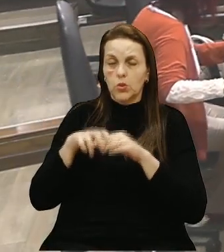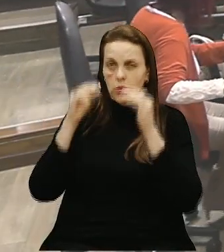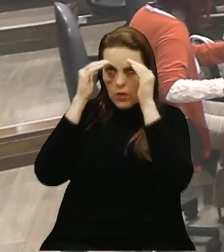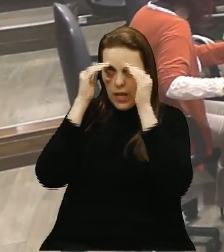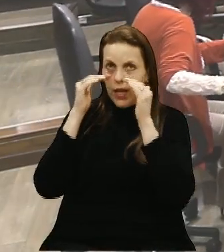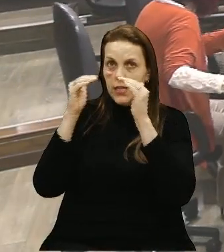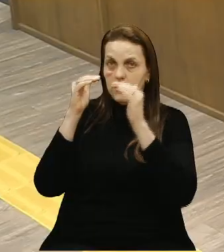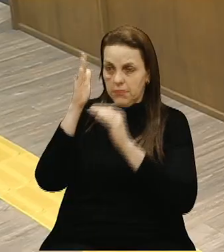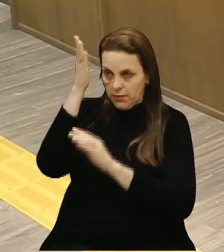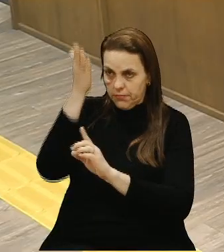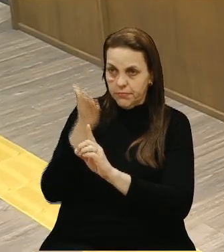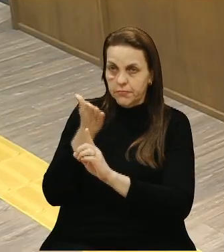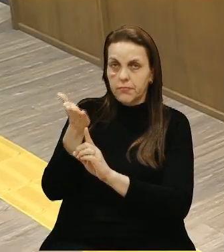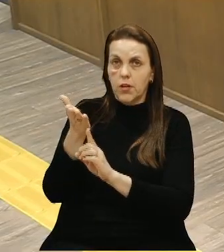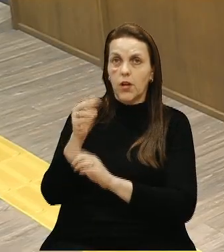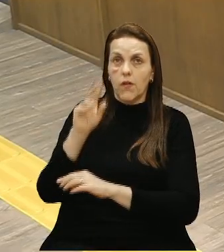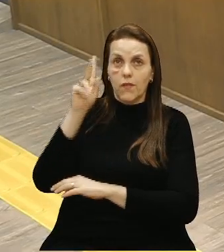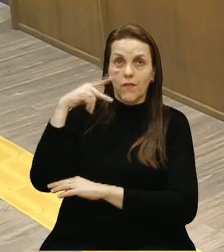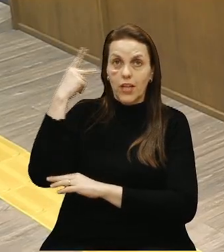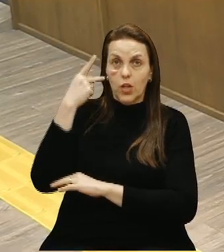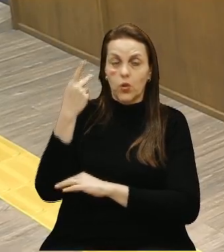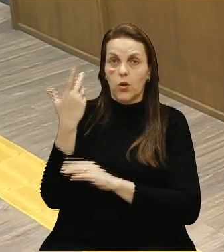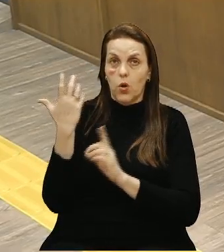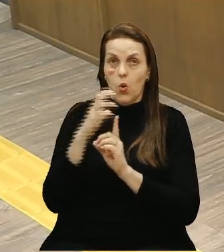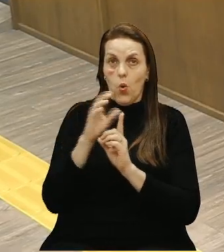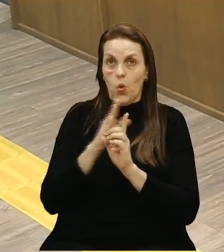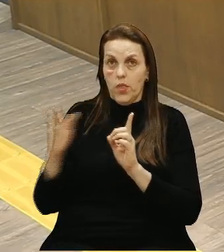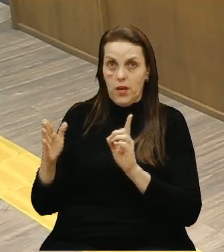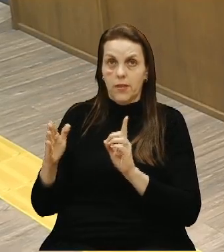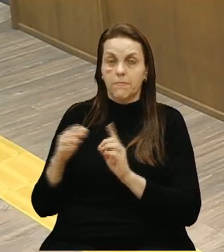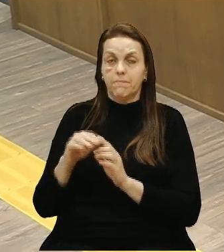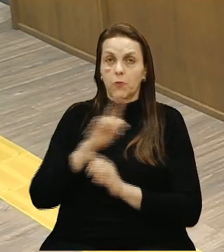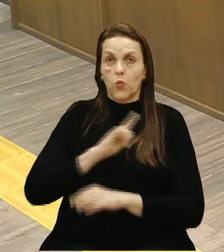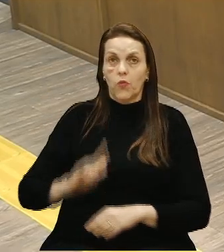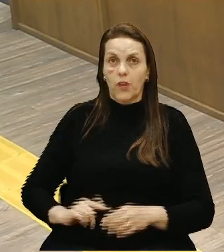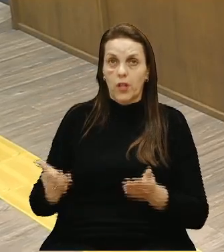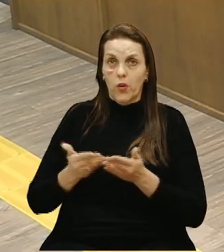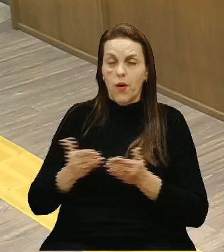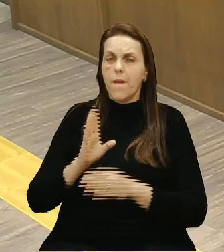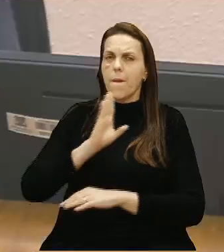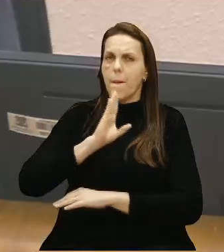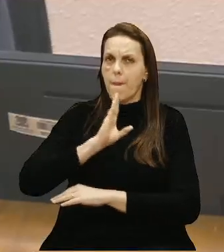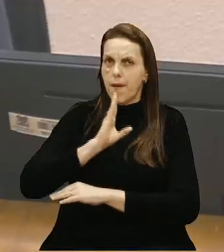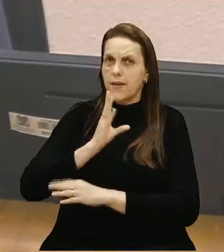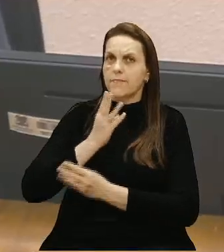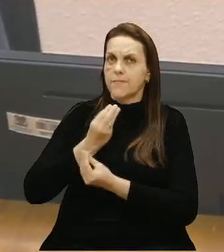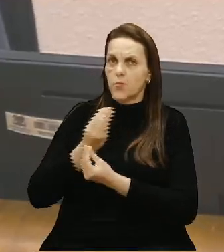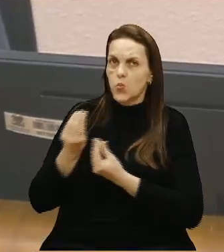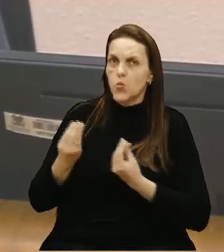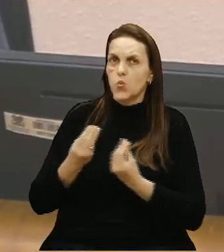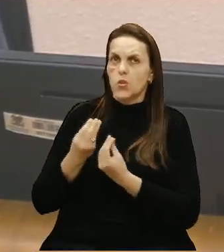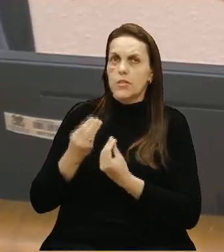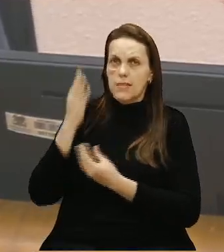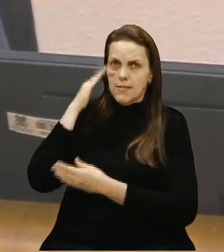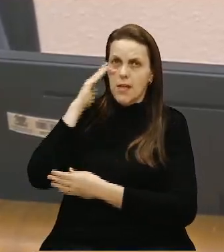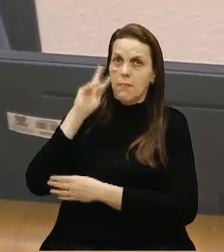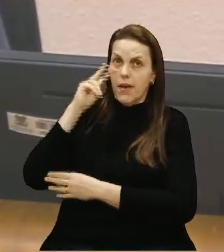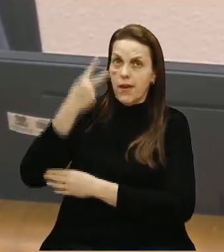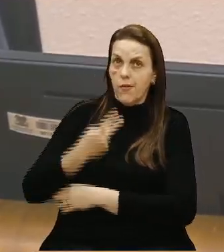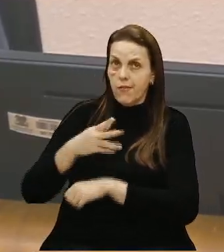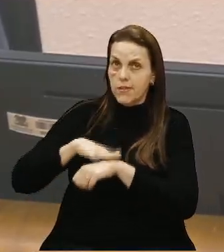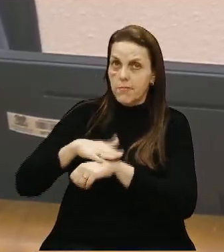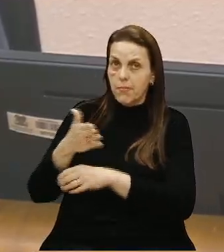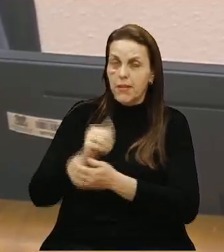Vossa Excelência, porque você é um vereador de oposição que conhece muito e sabe reconhecer um momento.